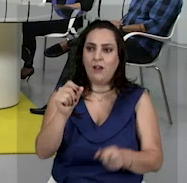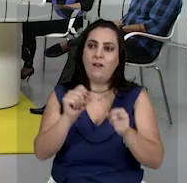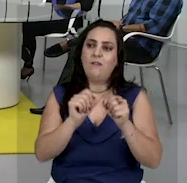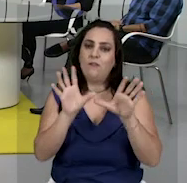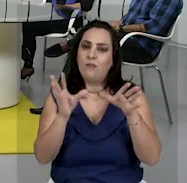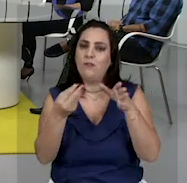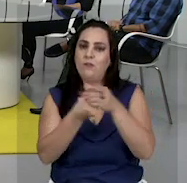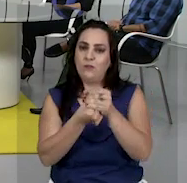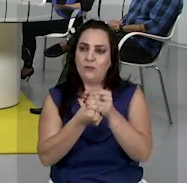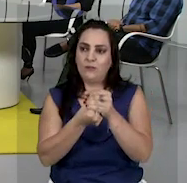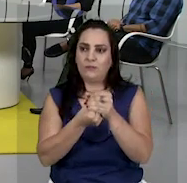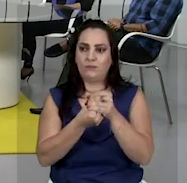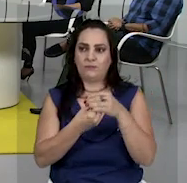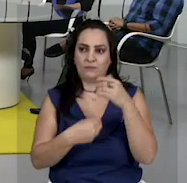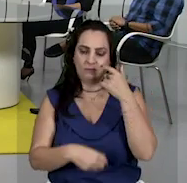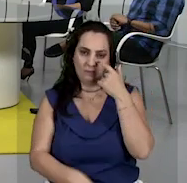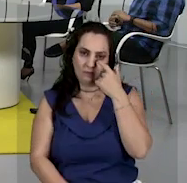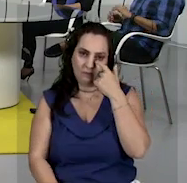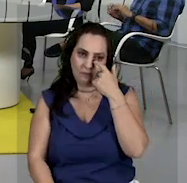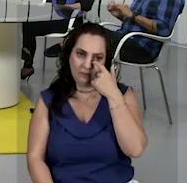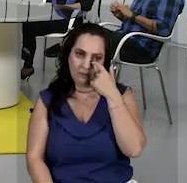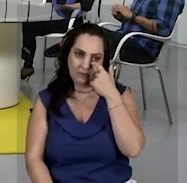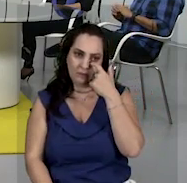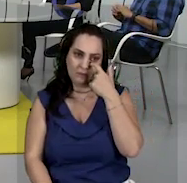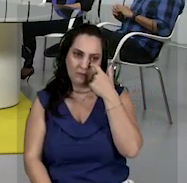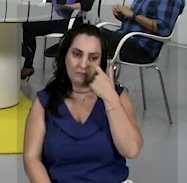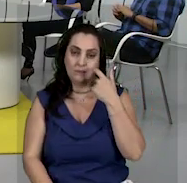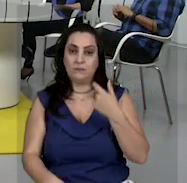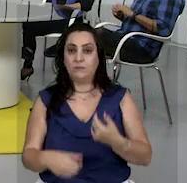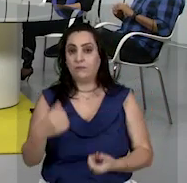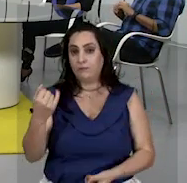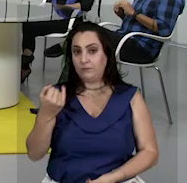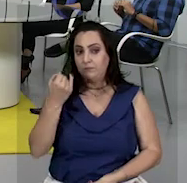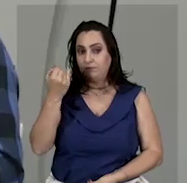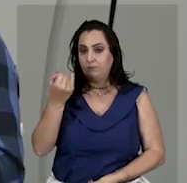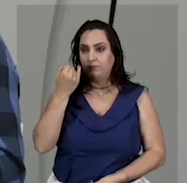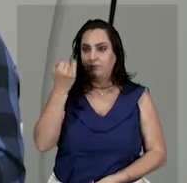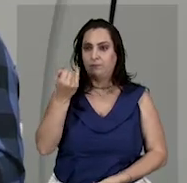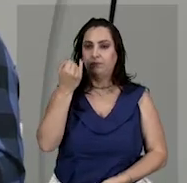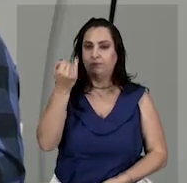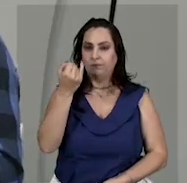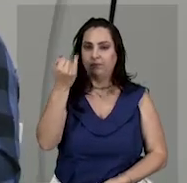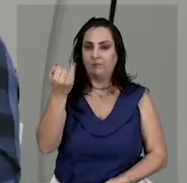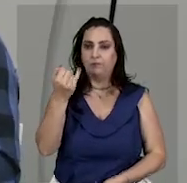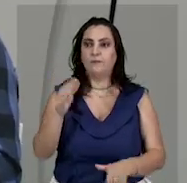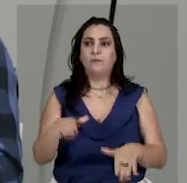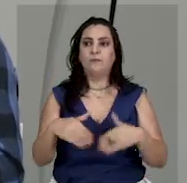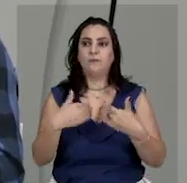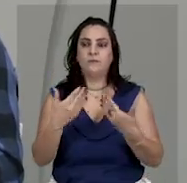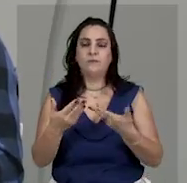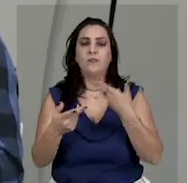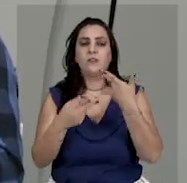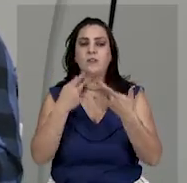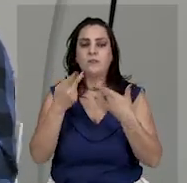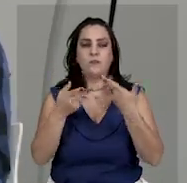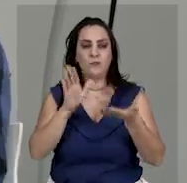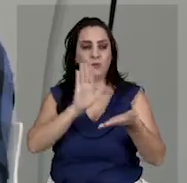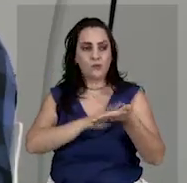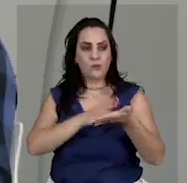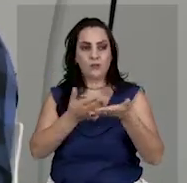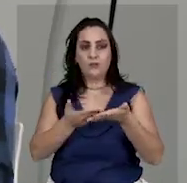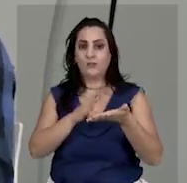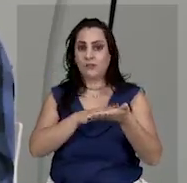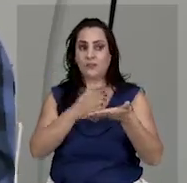de fato? Olha, é muito interessante, professora Adelina, quando você fala do intérprete ser a voz